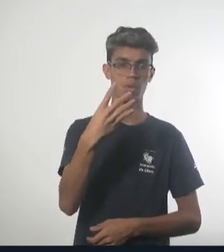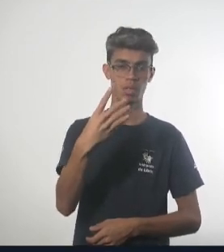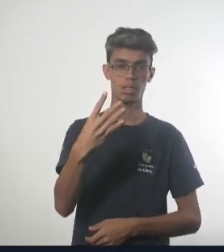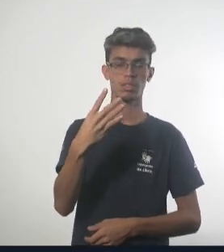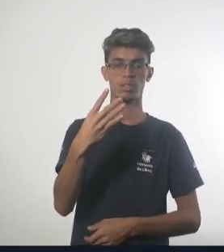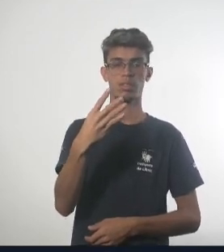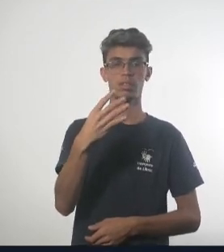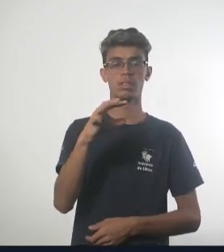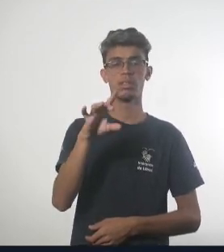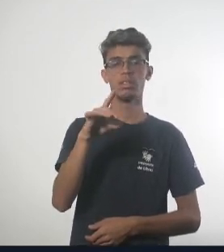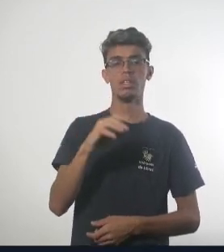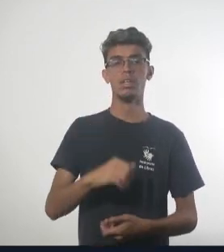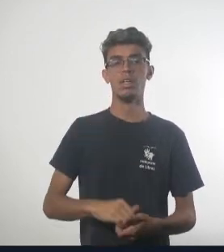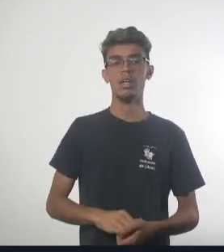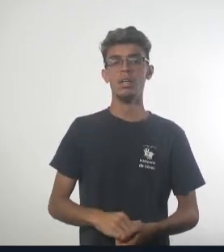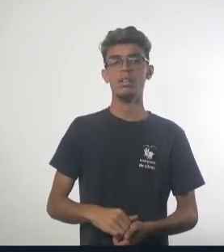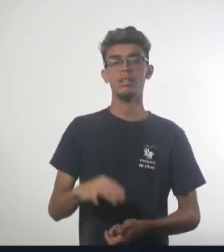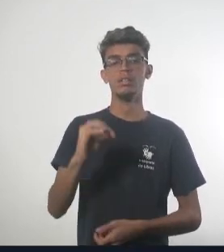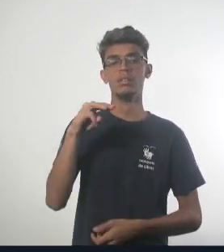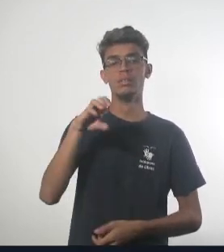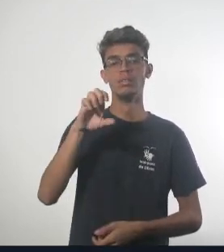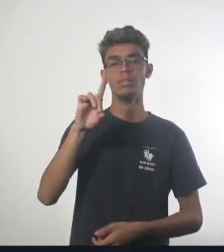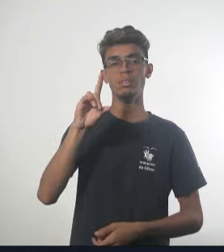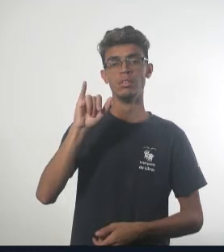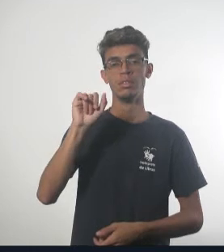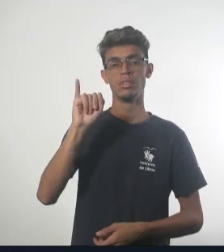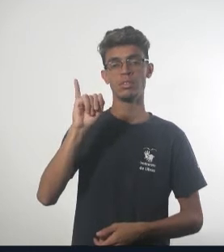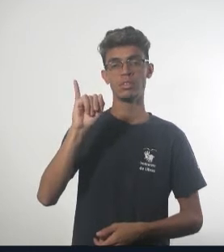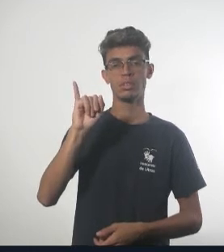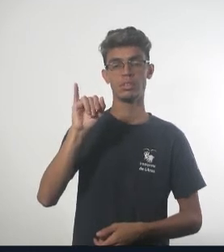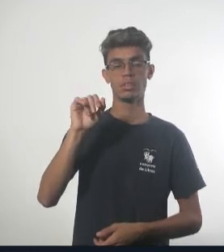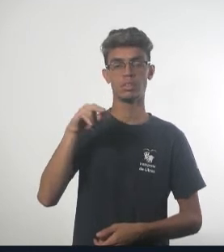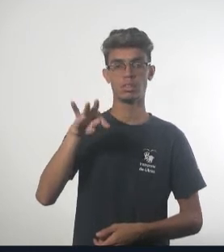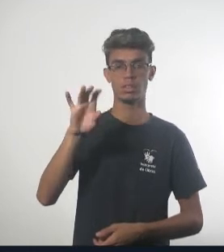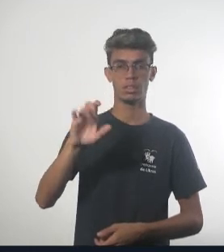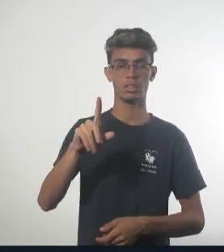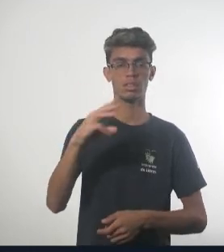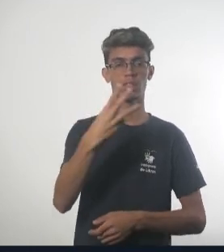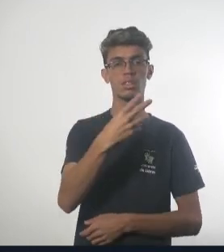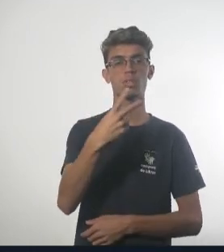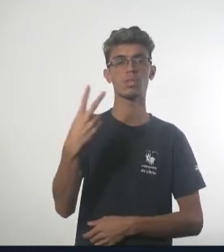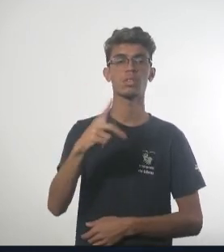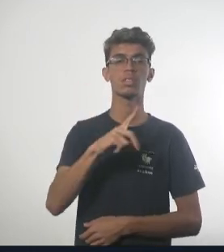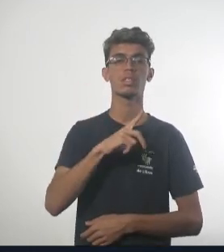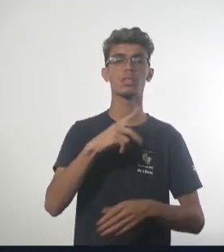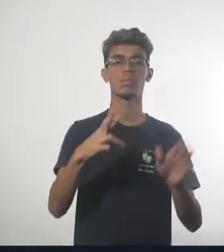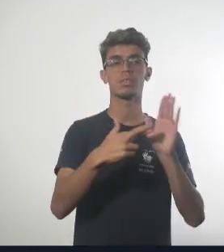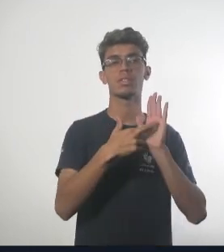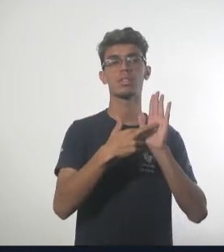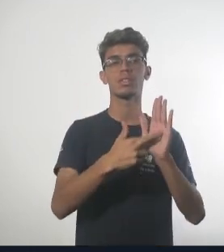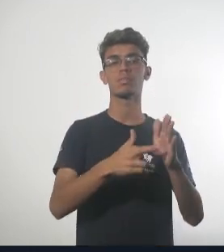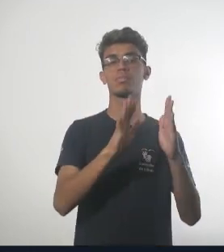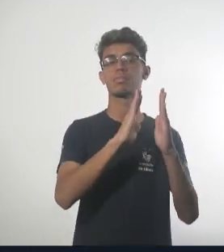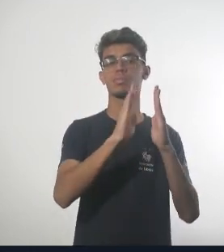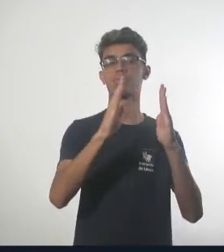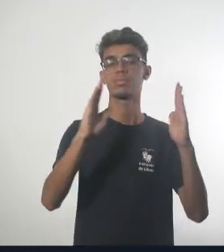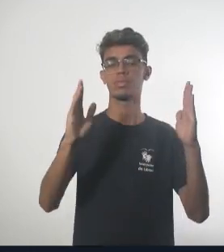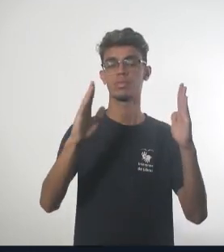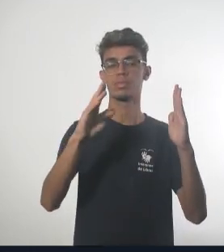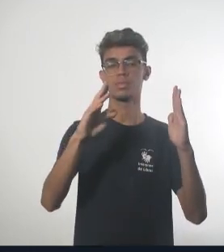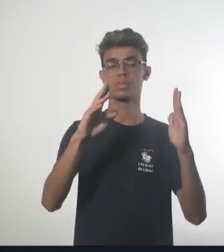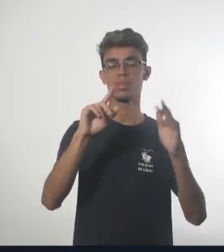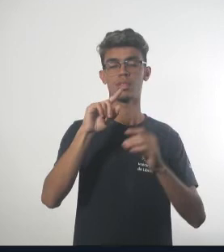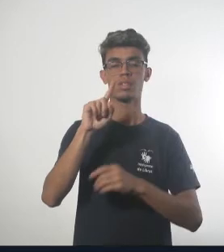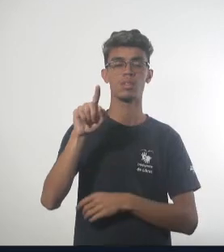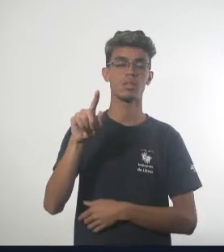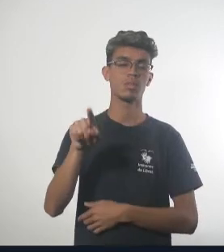por UBS, com mediana de 32 casos triados por UBS, e a gente tem uma representação gráfica da distribuição da frequência do